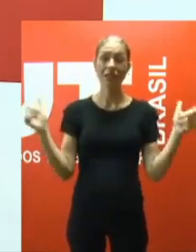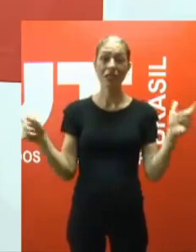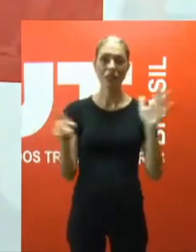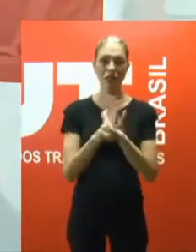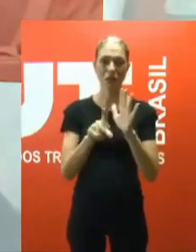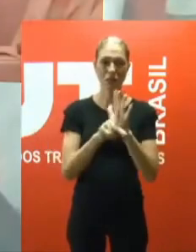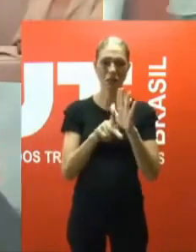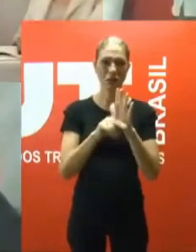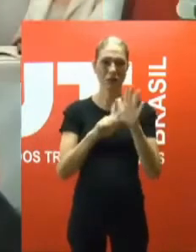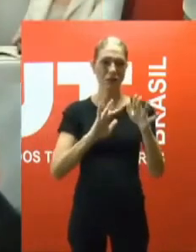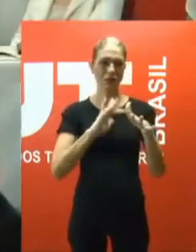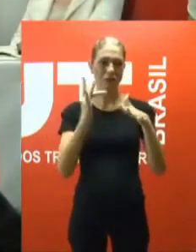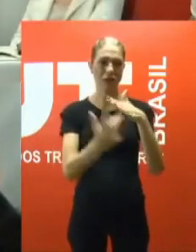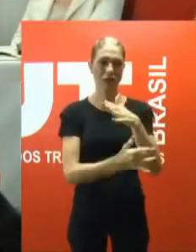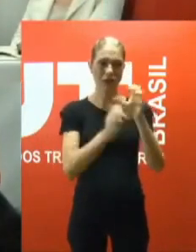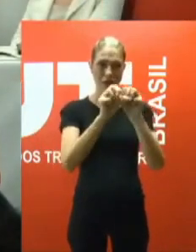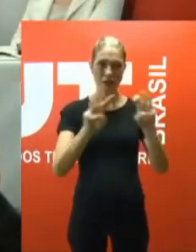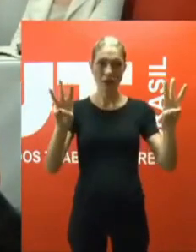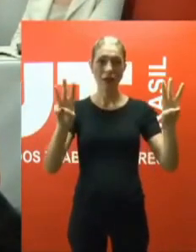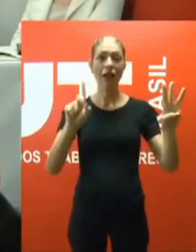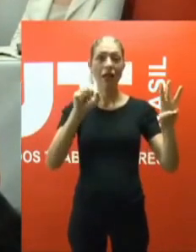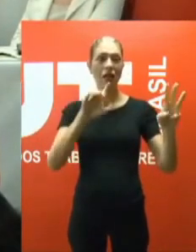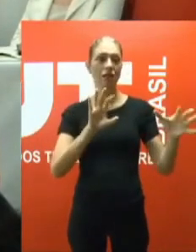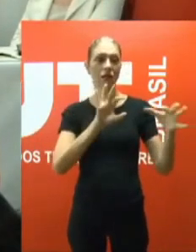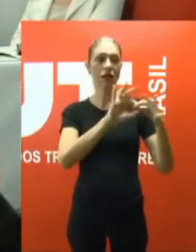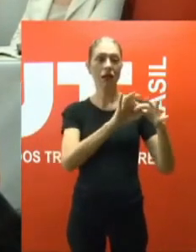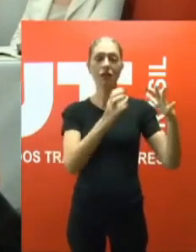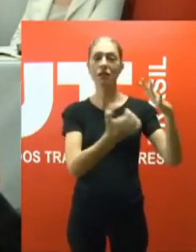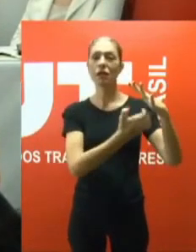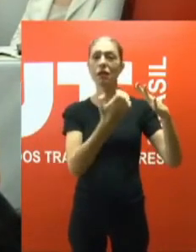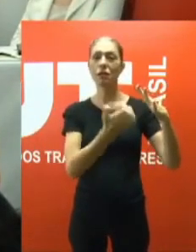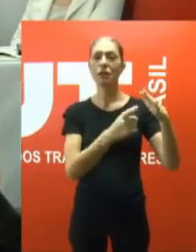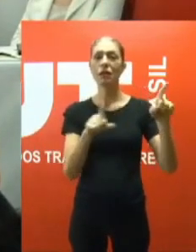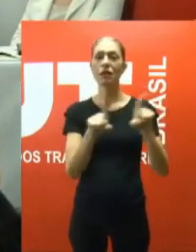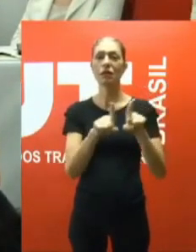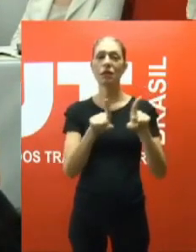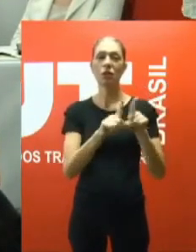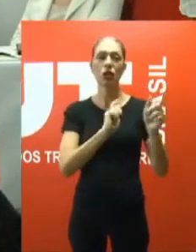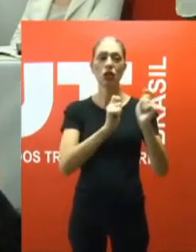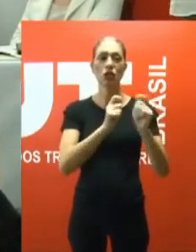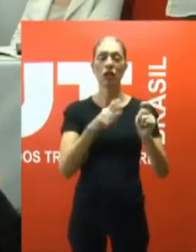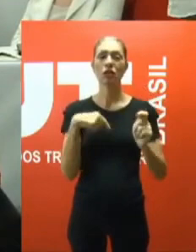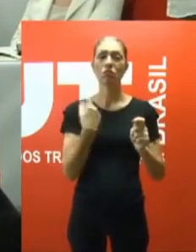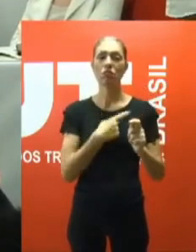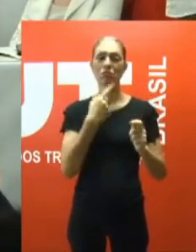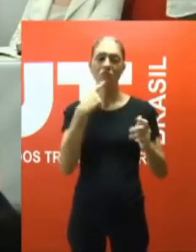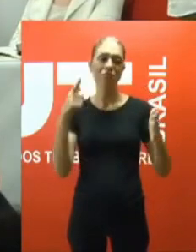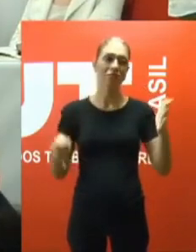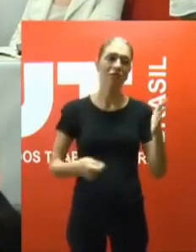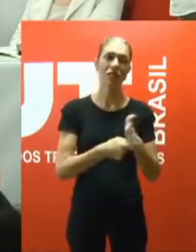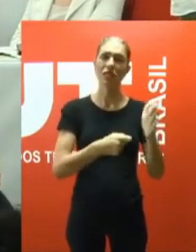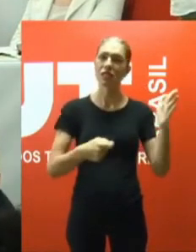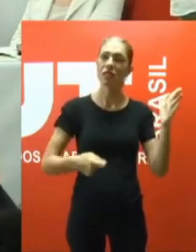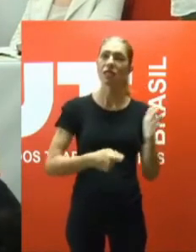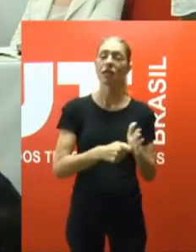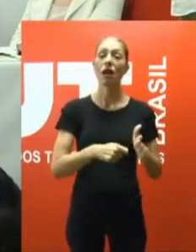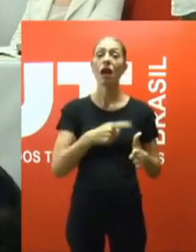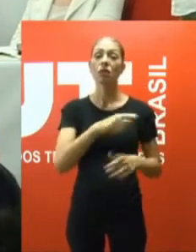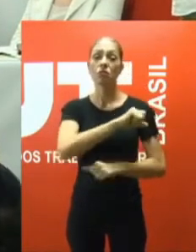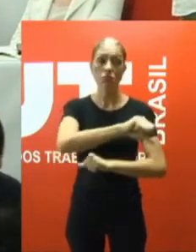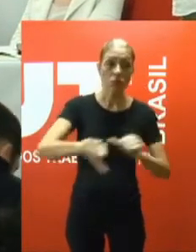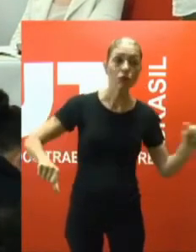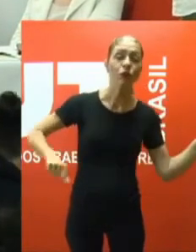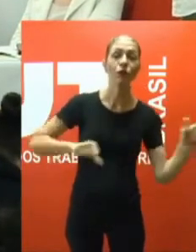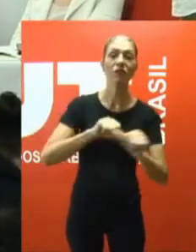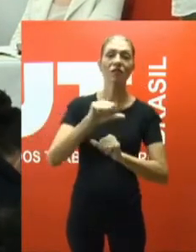no Brasil são ligados às empresas e aos jornais que nós criticávamos todo dia. Eles mudaram,